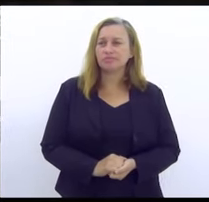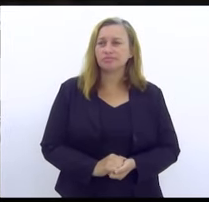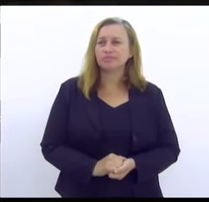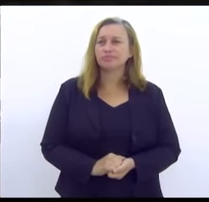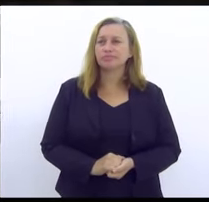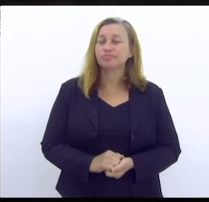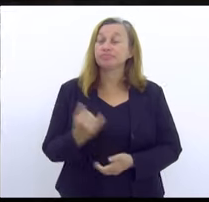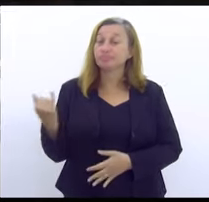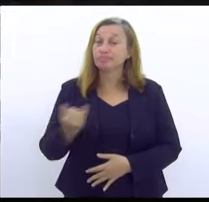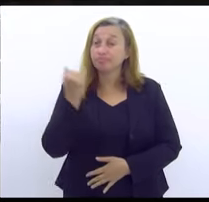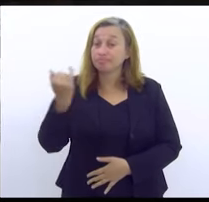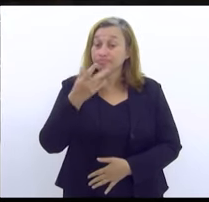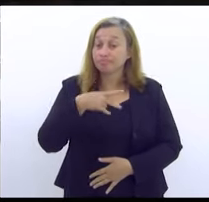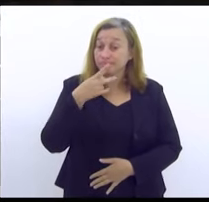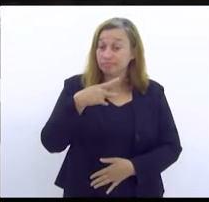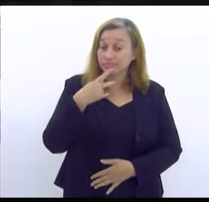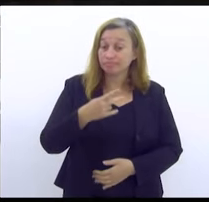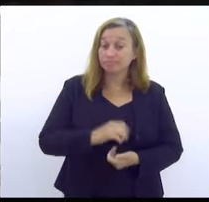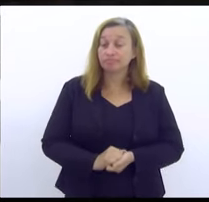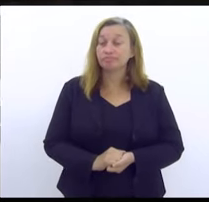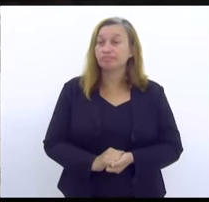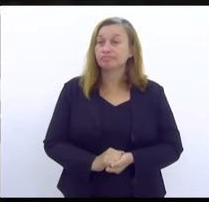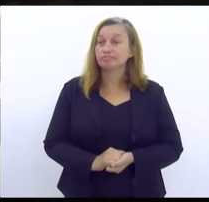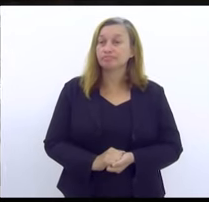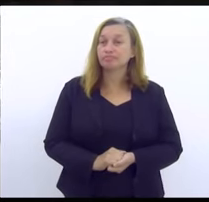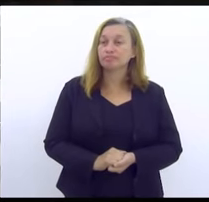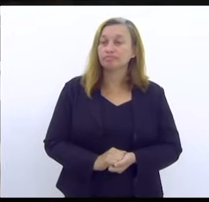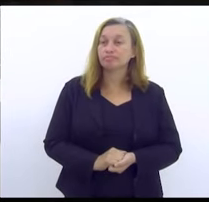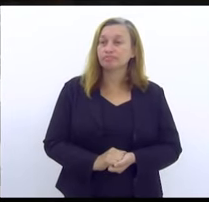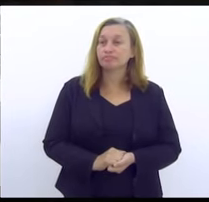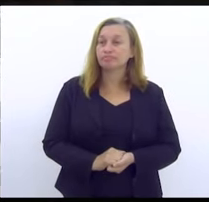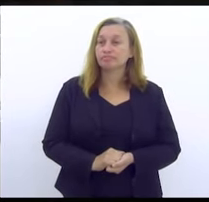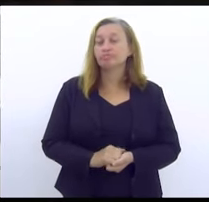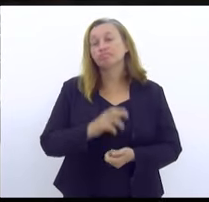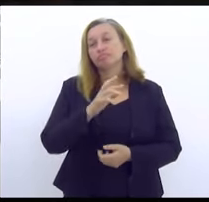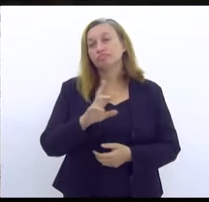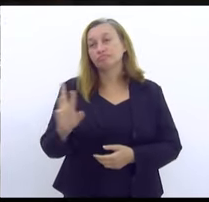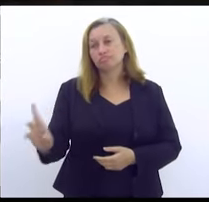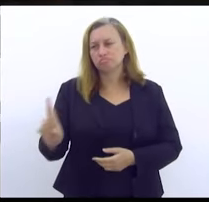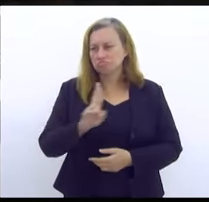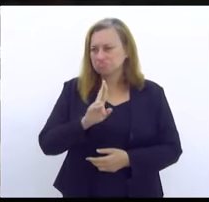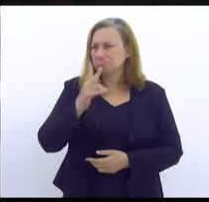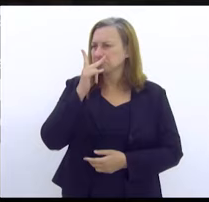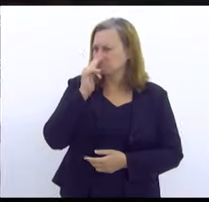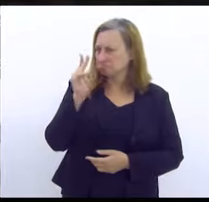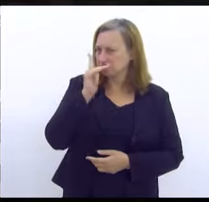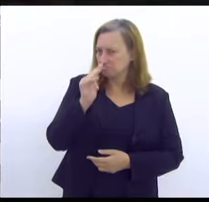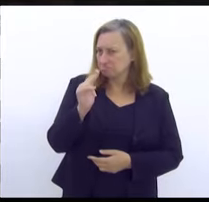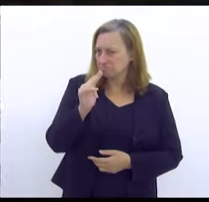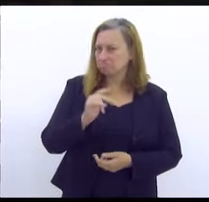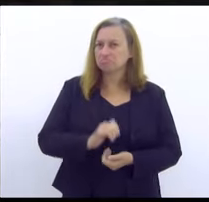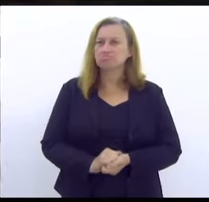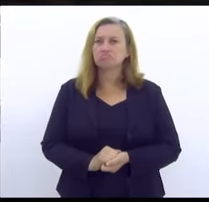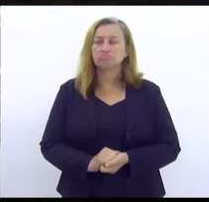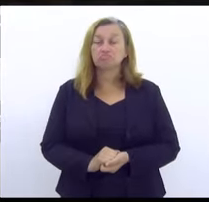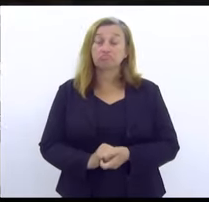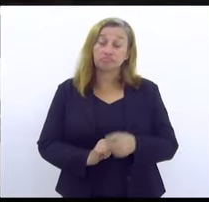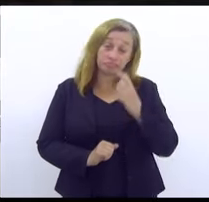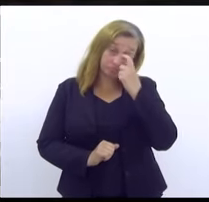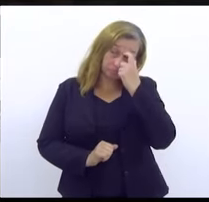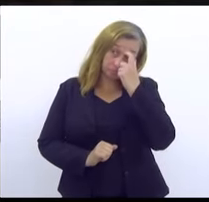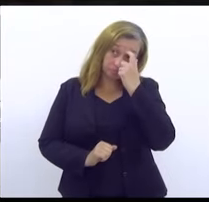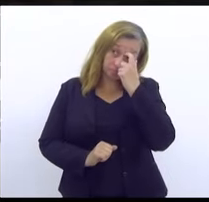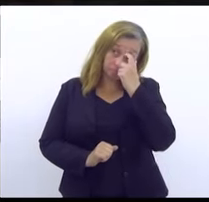é importante que se diga, é uma resposta, me parece, ou uma tentativa de